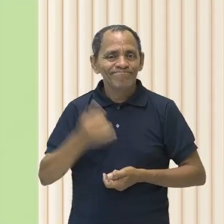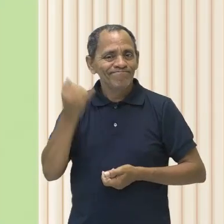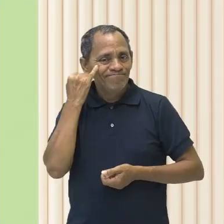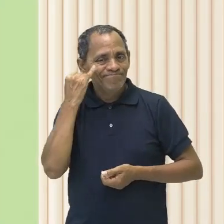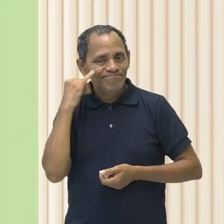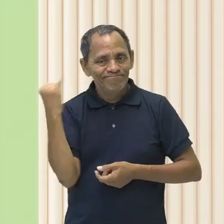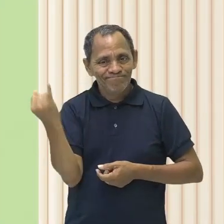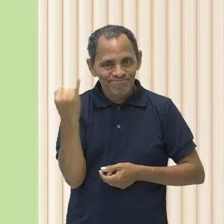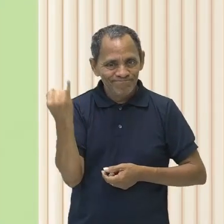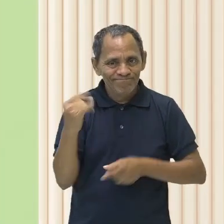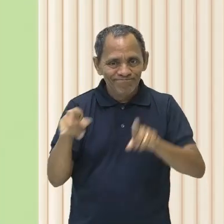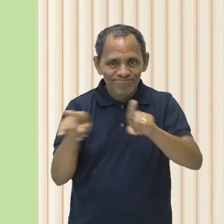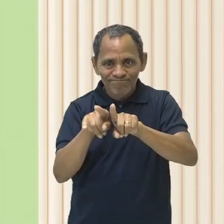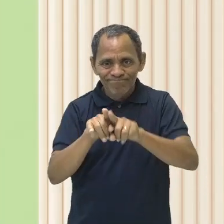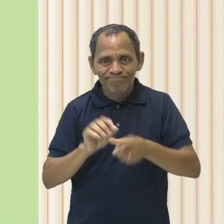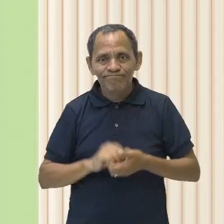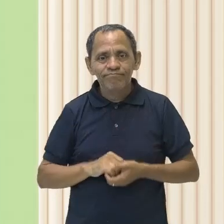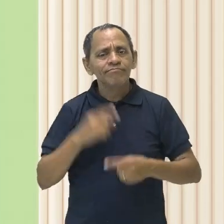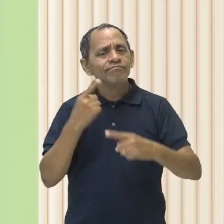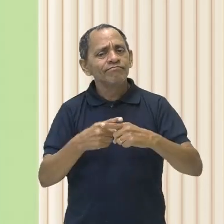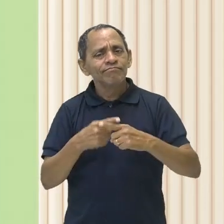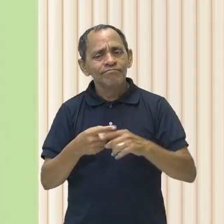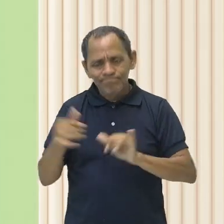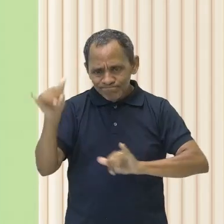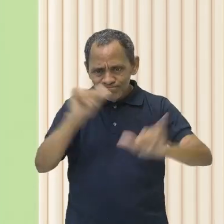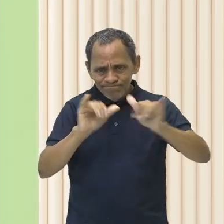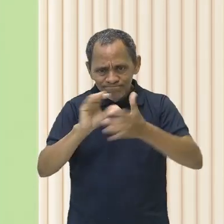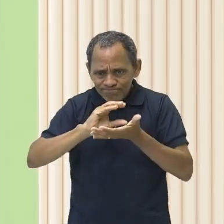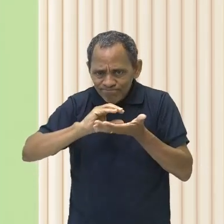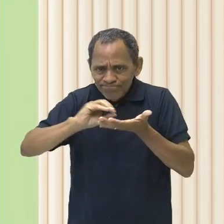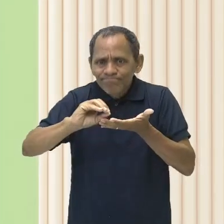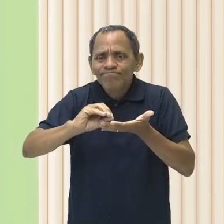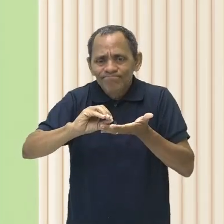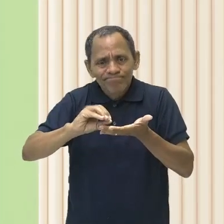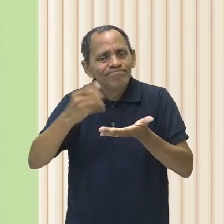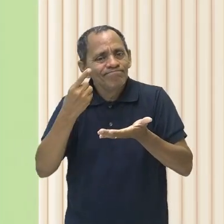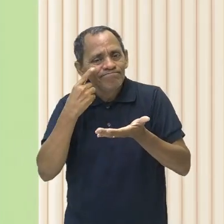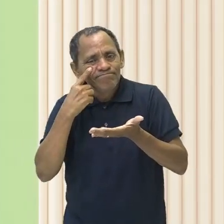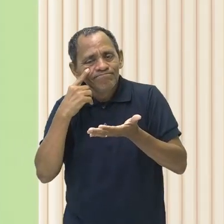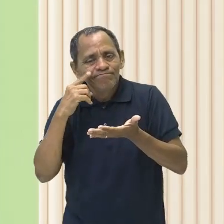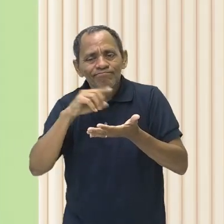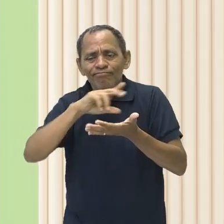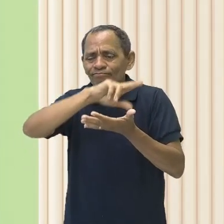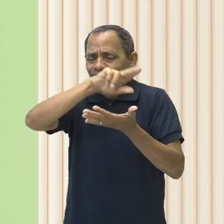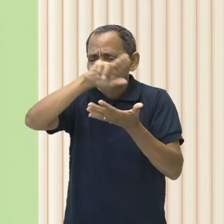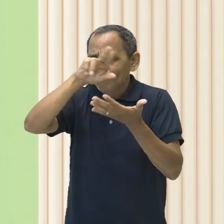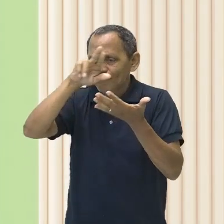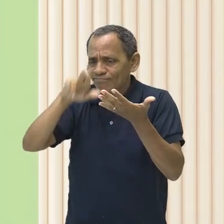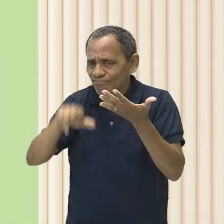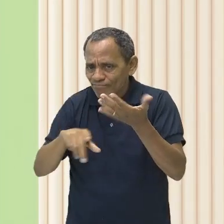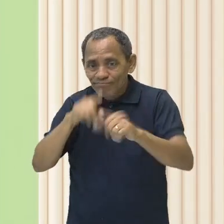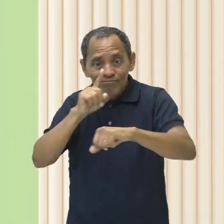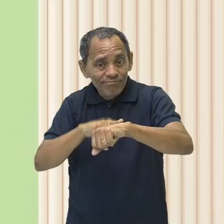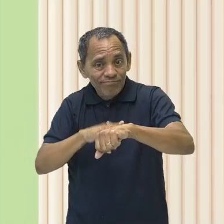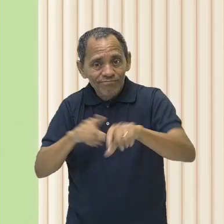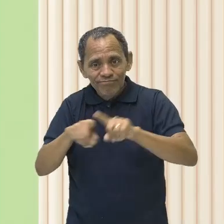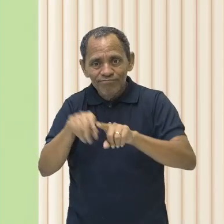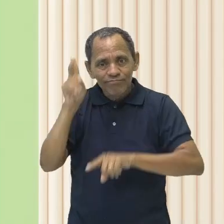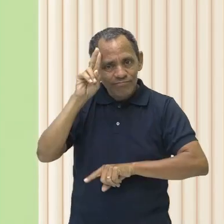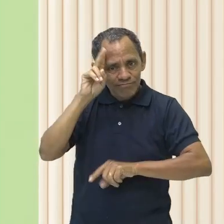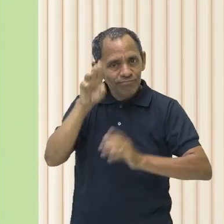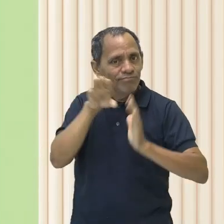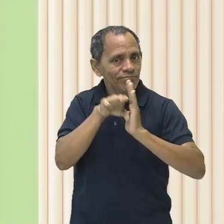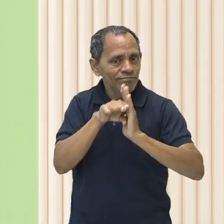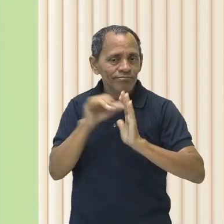Porque a química orgânica, vocês vão ver em vários momentos. Então, lembrar o que é esse conceito é